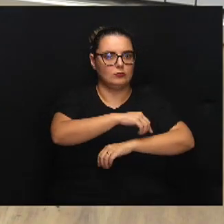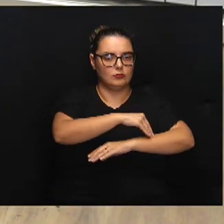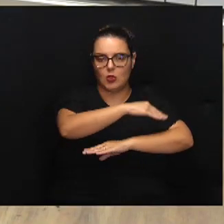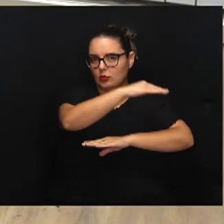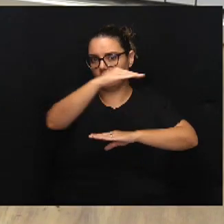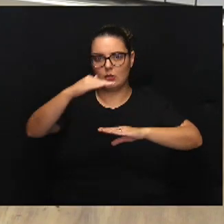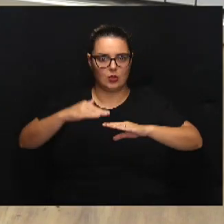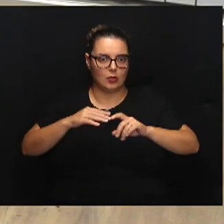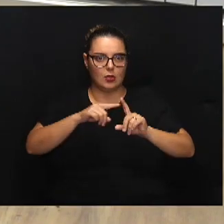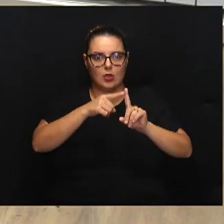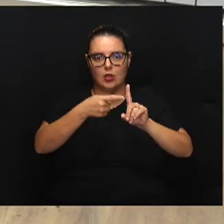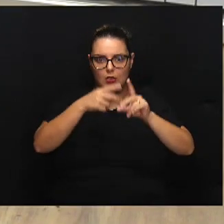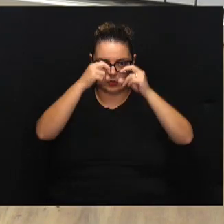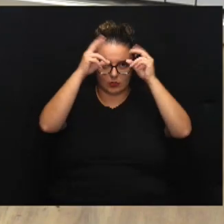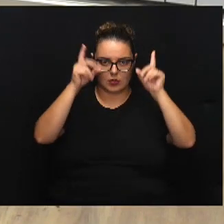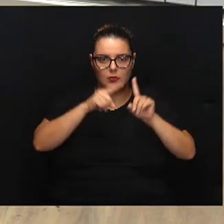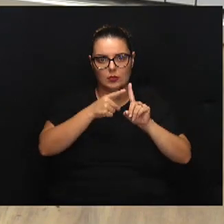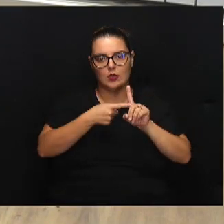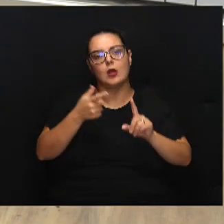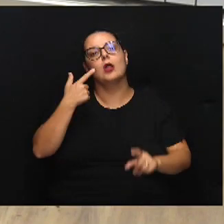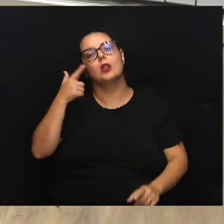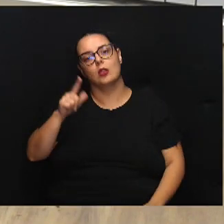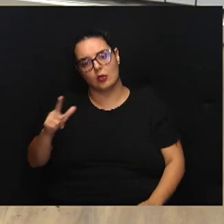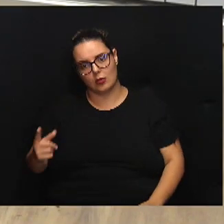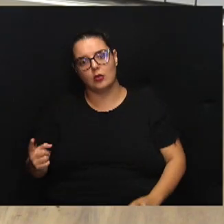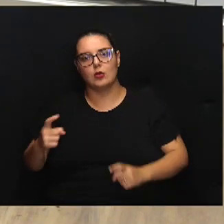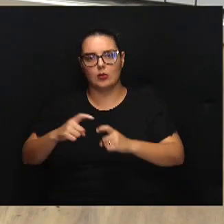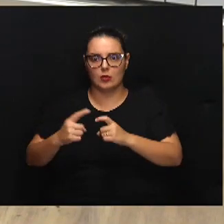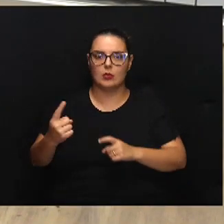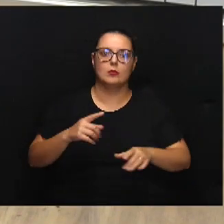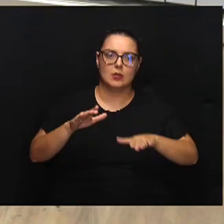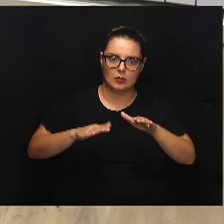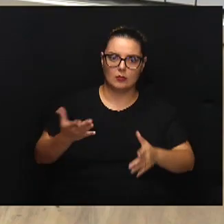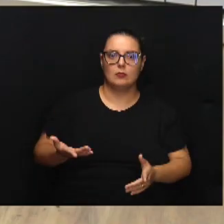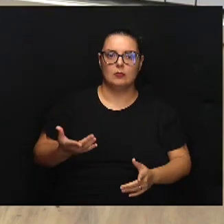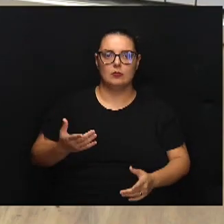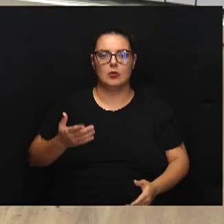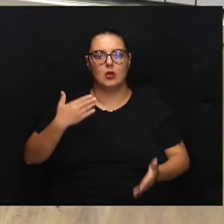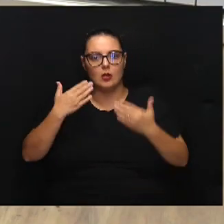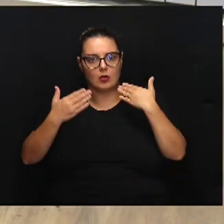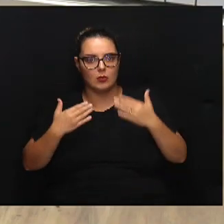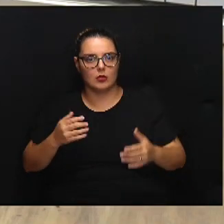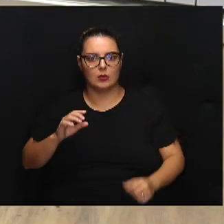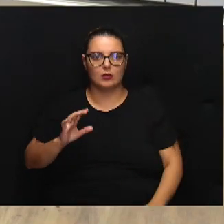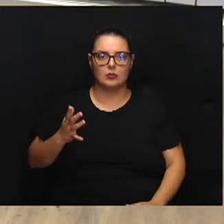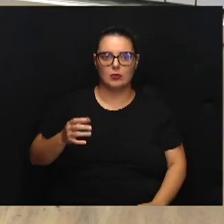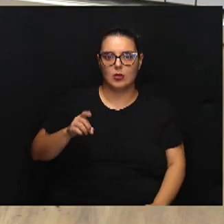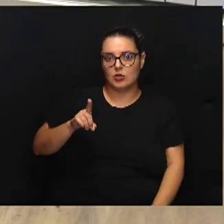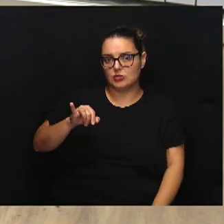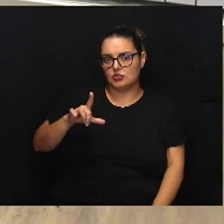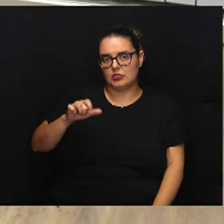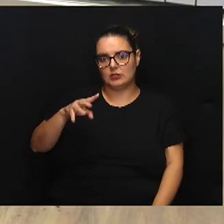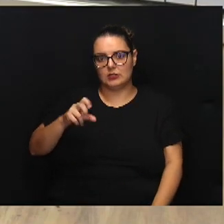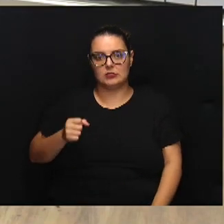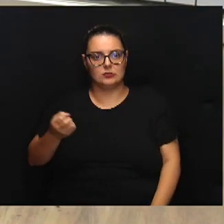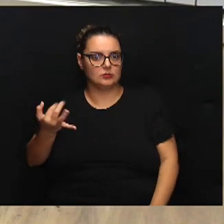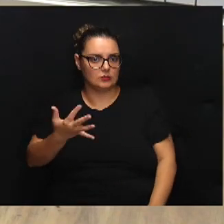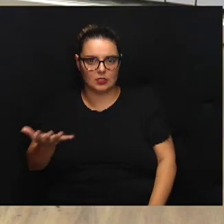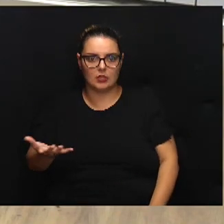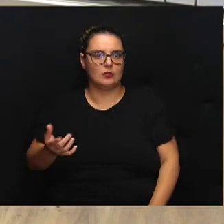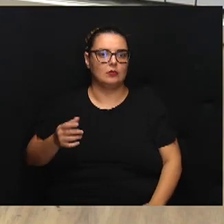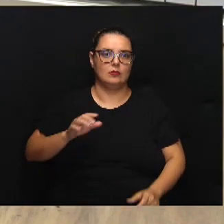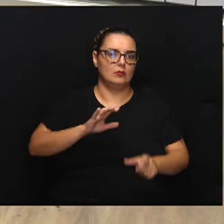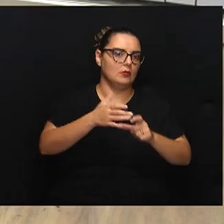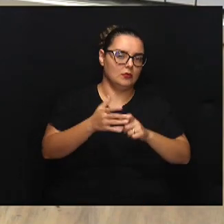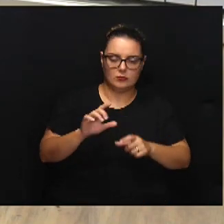ficou lá, ela que comandou tudo. Lógico, a médica entrava no quarto de vez em quando, mas ela conversava, tá com dilatação de tanto, falava os